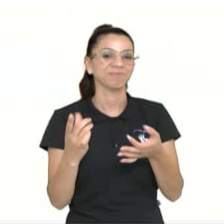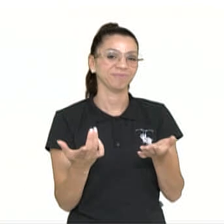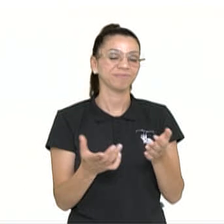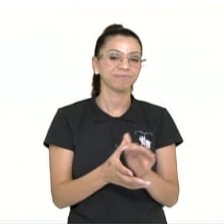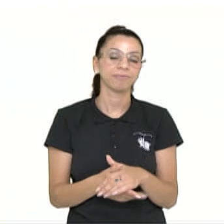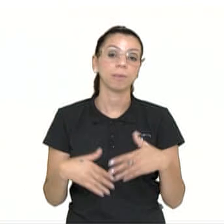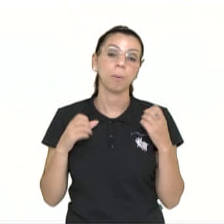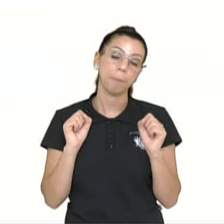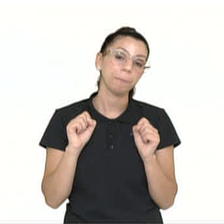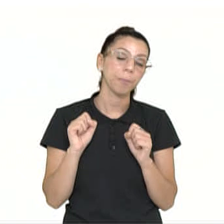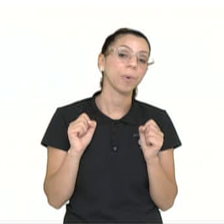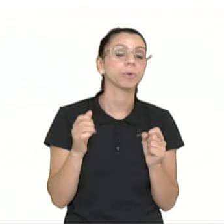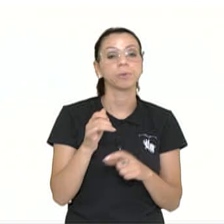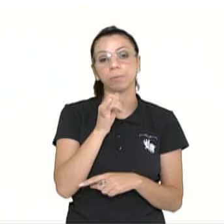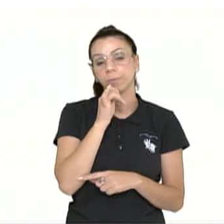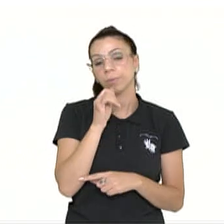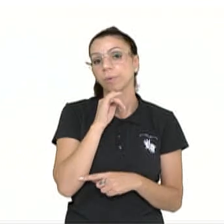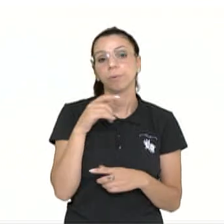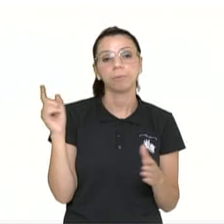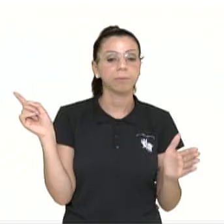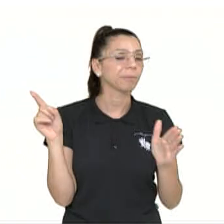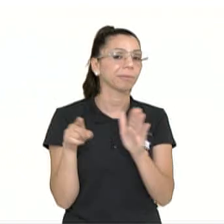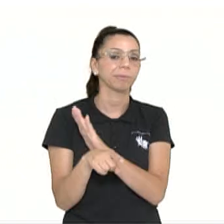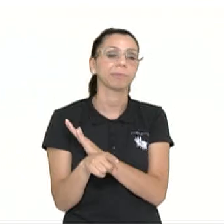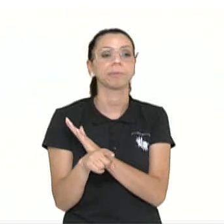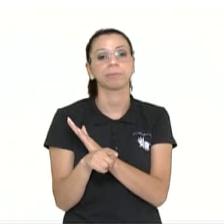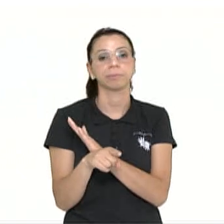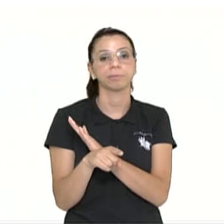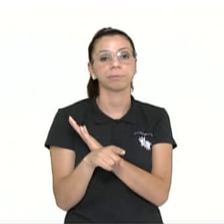vejam que poderia ter sido uma pergunta de